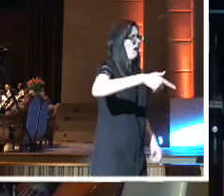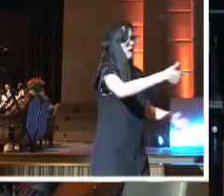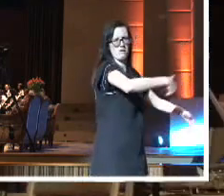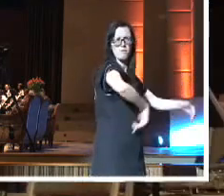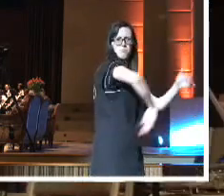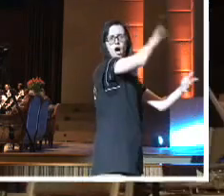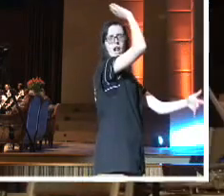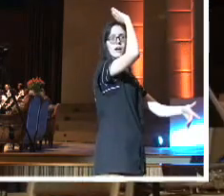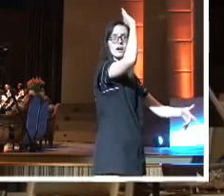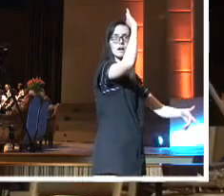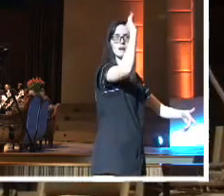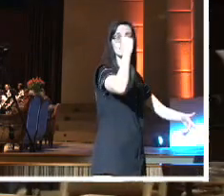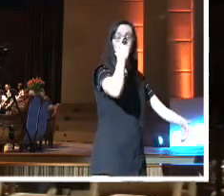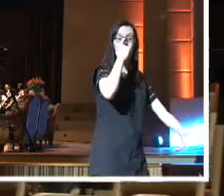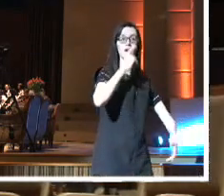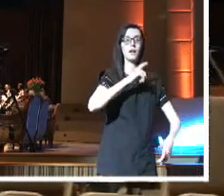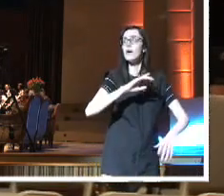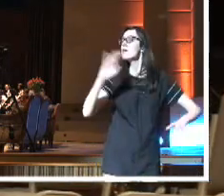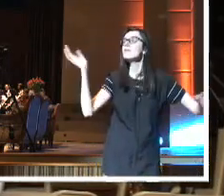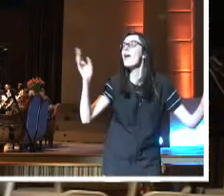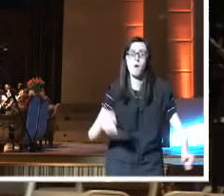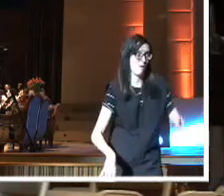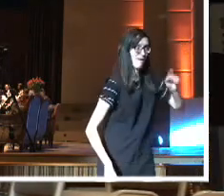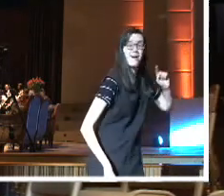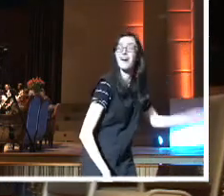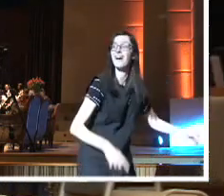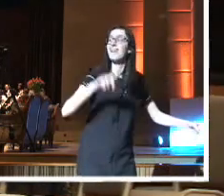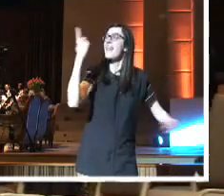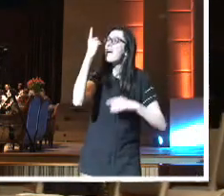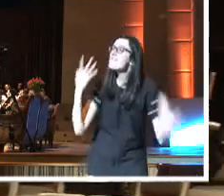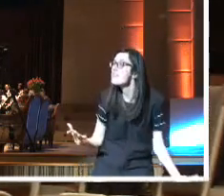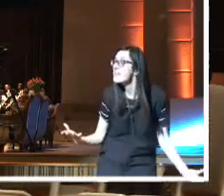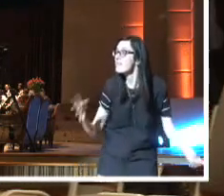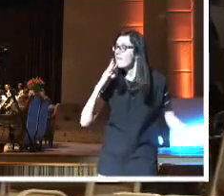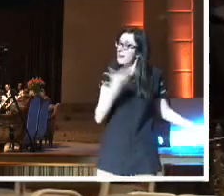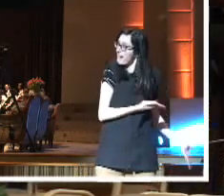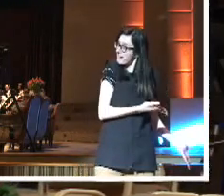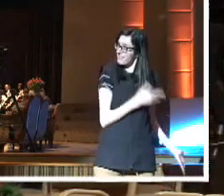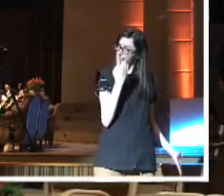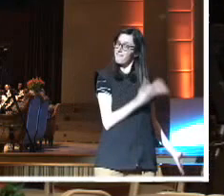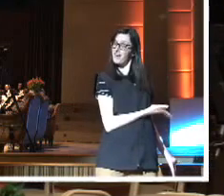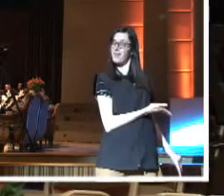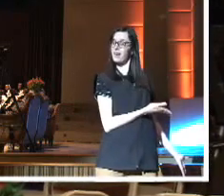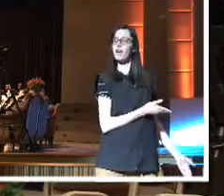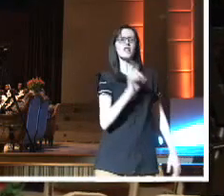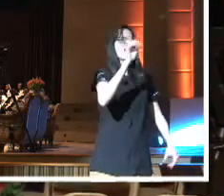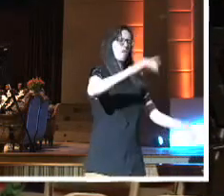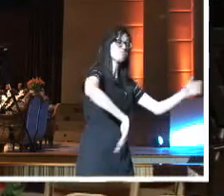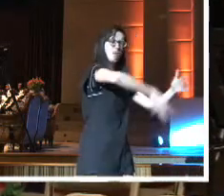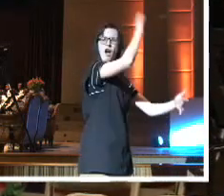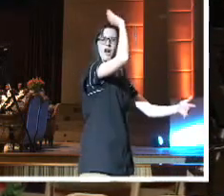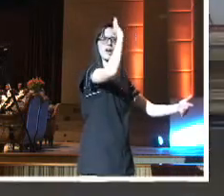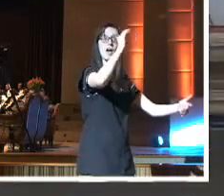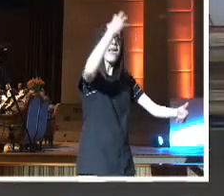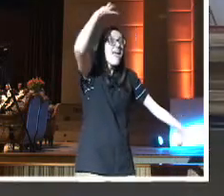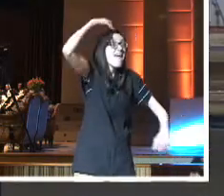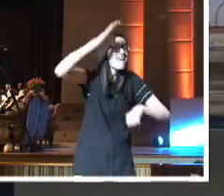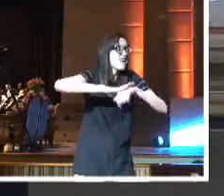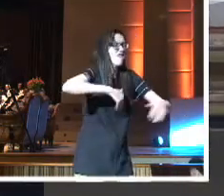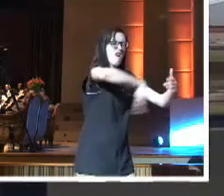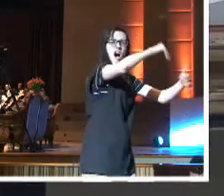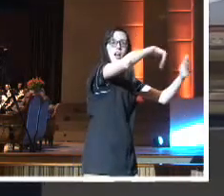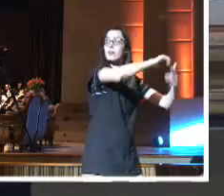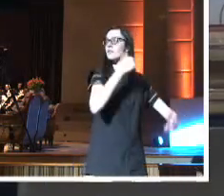homem embora. Mas ele diz: não, esse homem não é qualquer homem, esse aqui é o Davi, mas ele está doido, manda esse homem embora. E aí